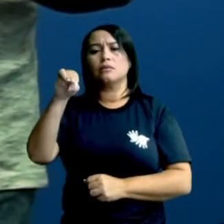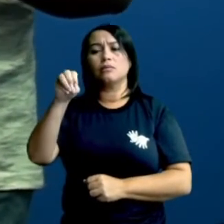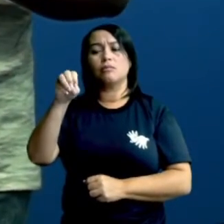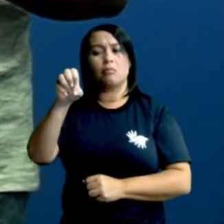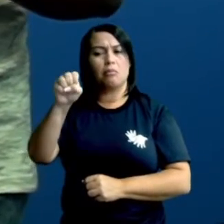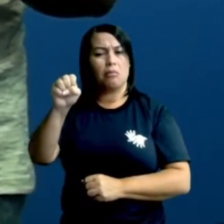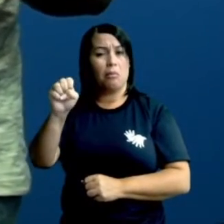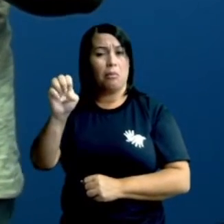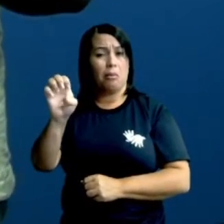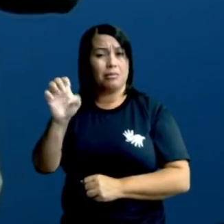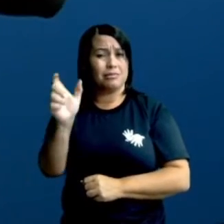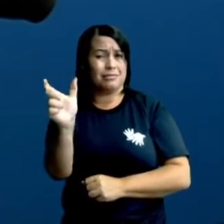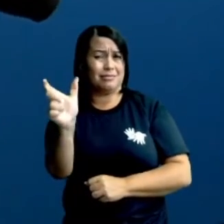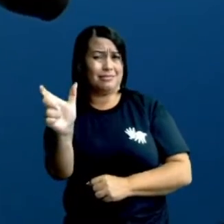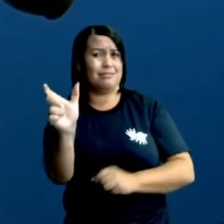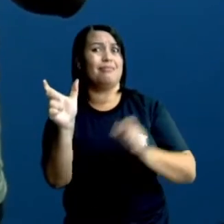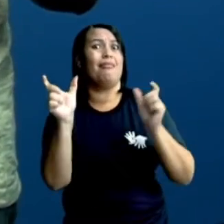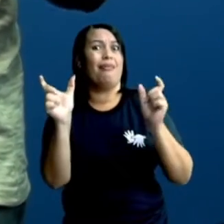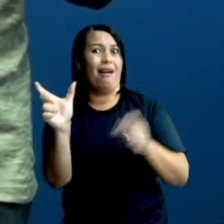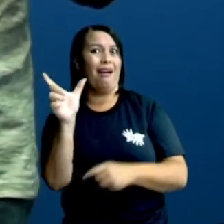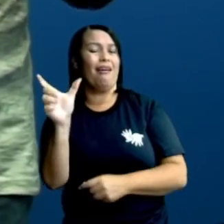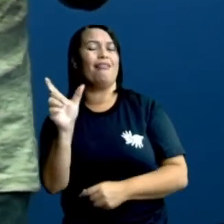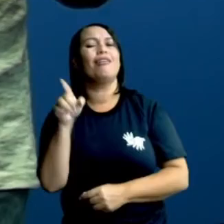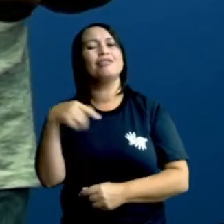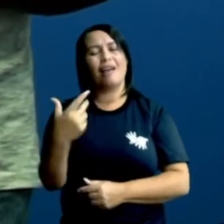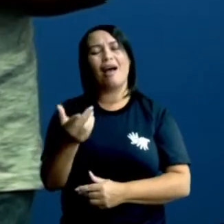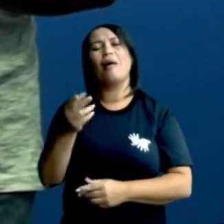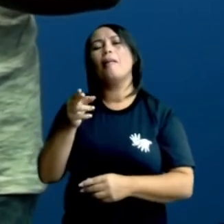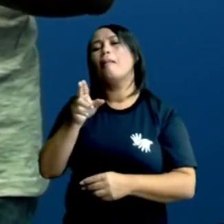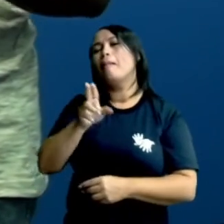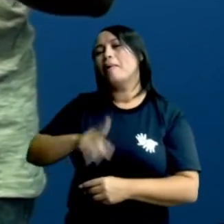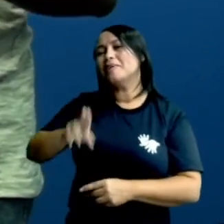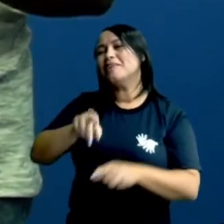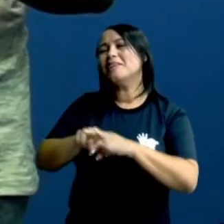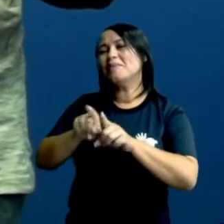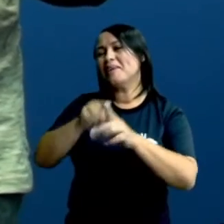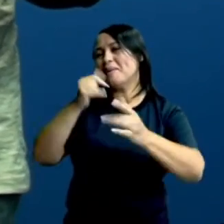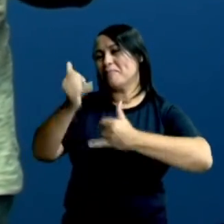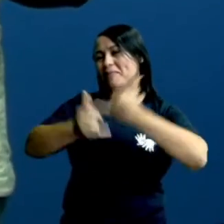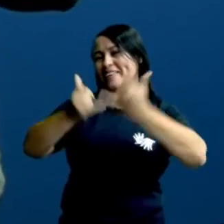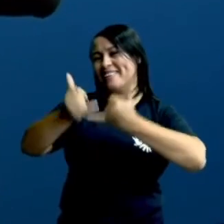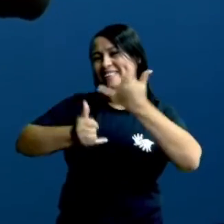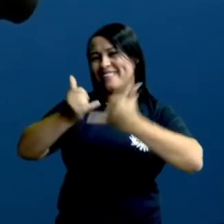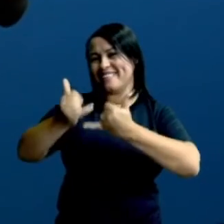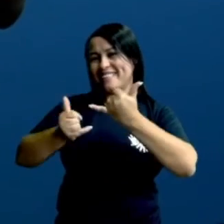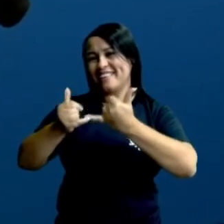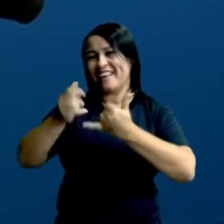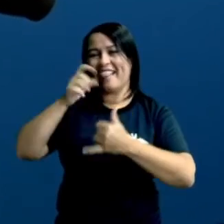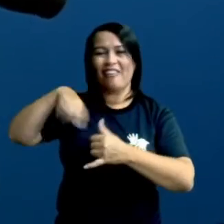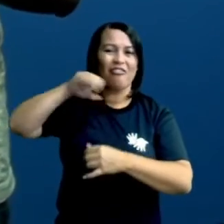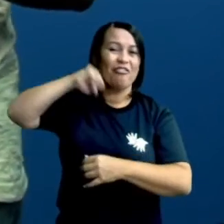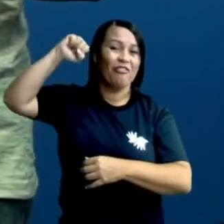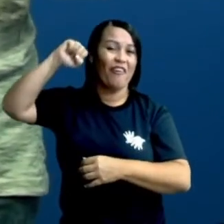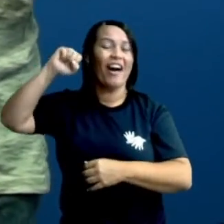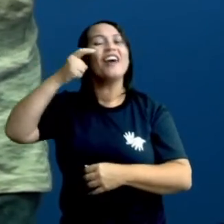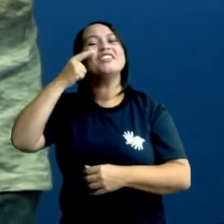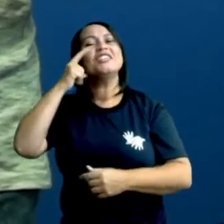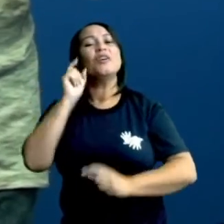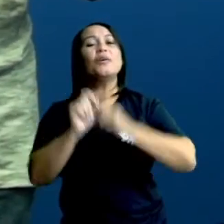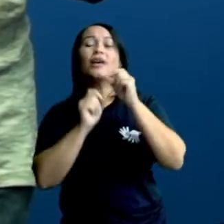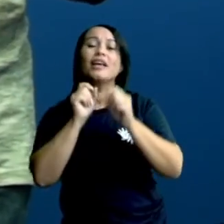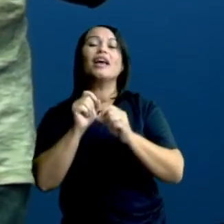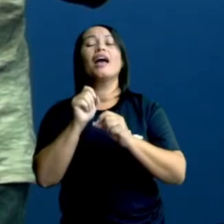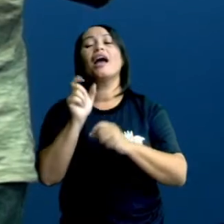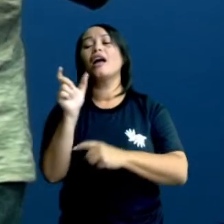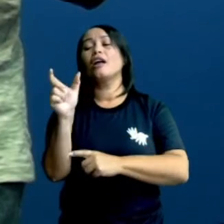toxoplasmose. Que palavrão, né, Jorge? Toxoplasmose, dá até para usar ela no joguinho da forca, viu, gente? A toxoplasmose